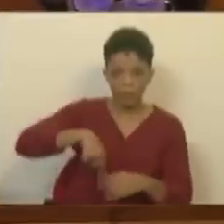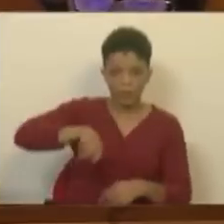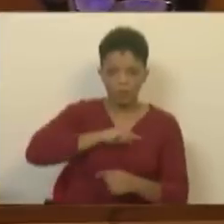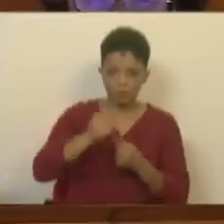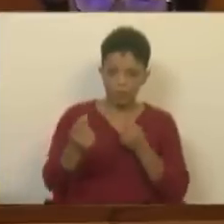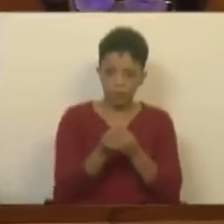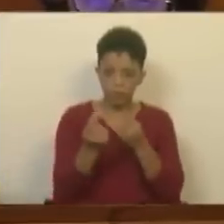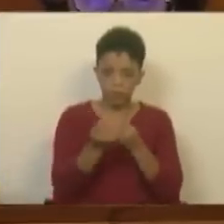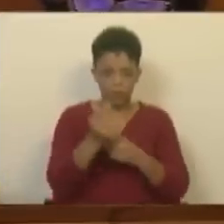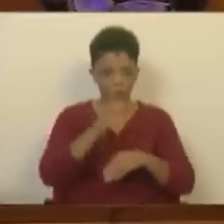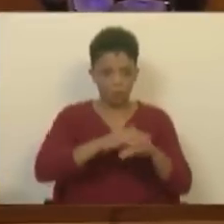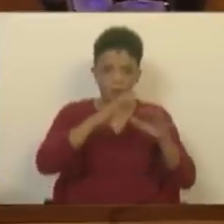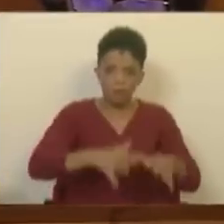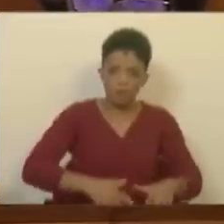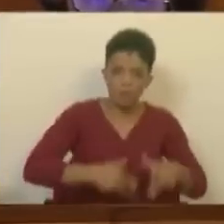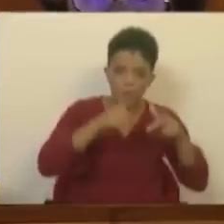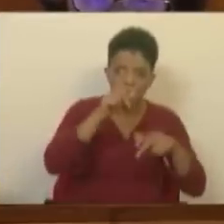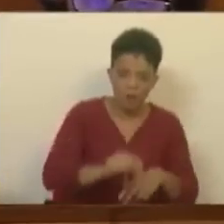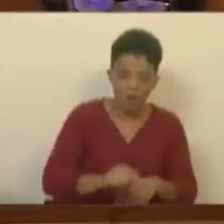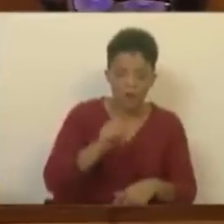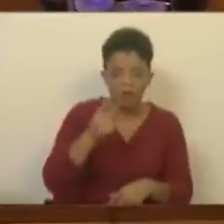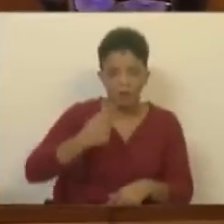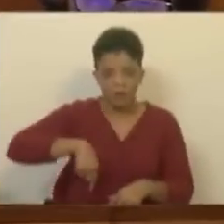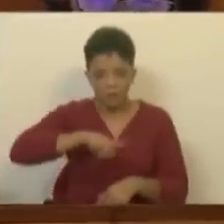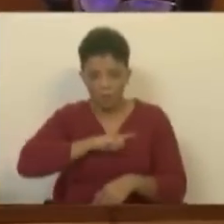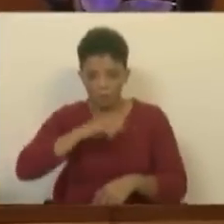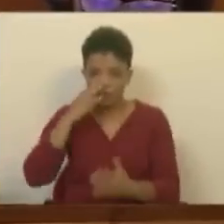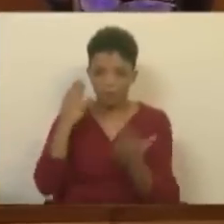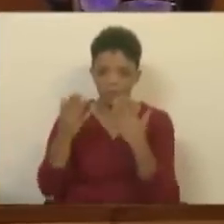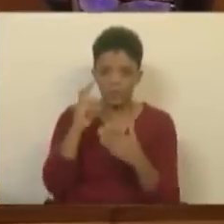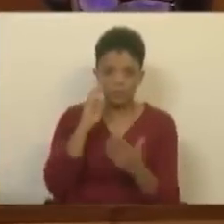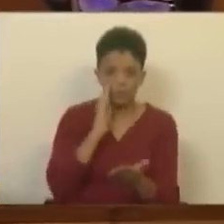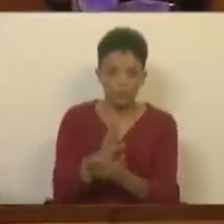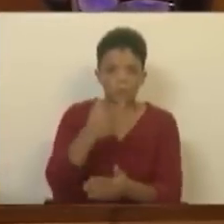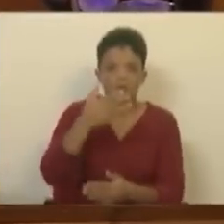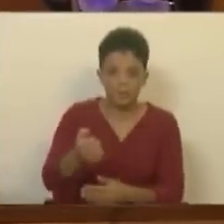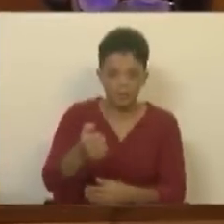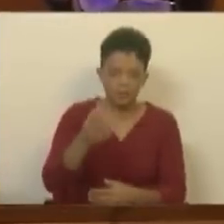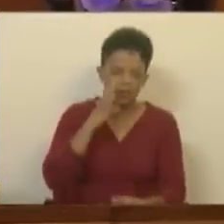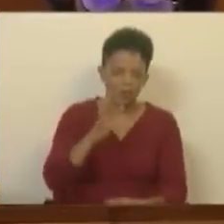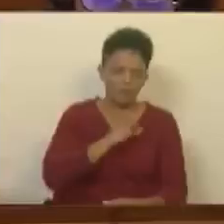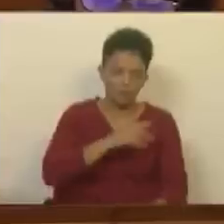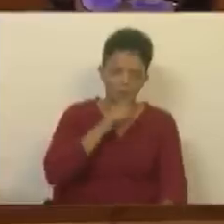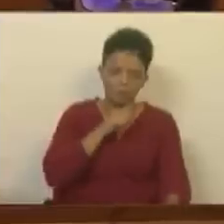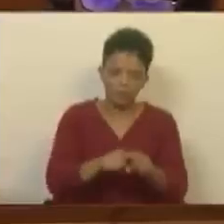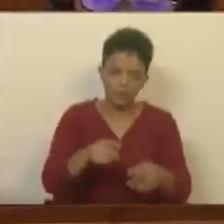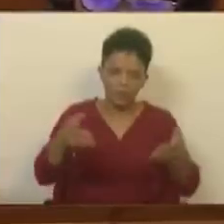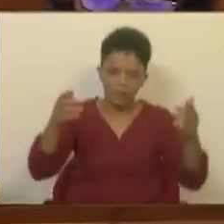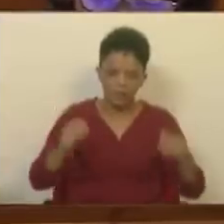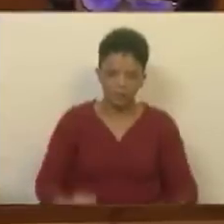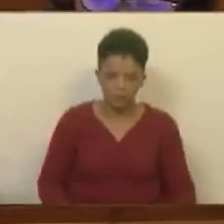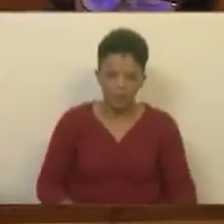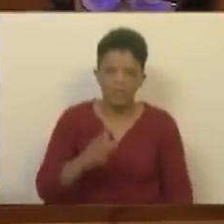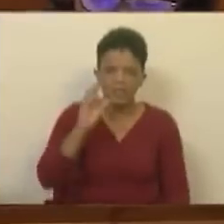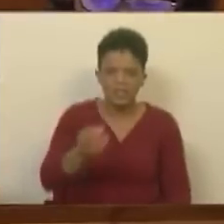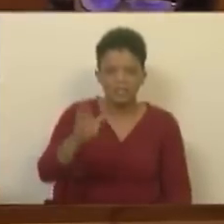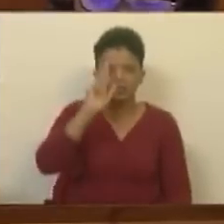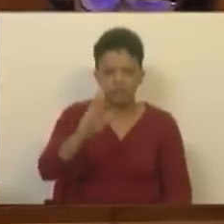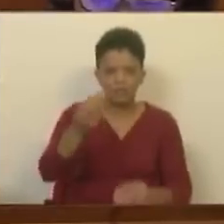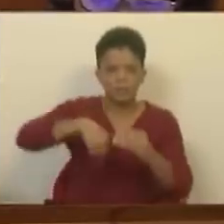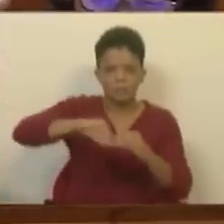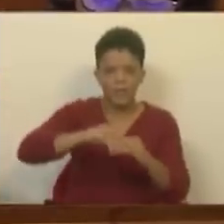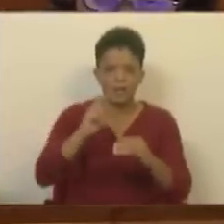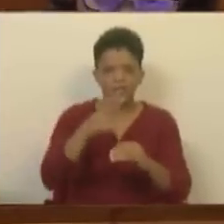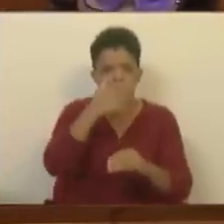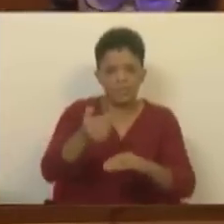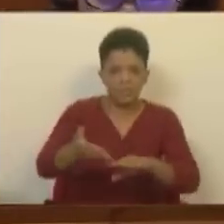mais próximos daqueles que são mais desenvolvidos como comparando com os últimos 15 anos foi só 10 vezes mais do que os